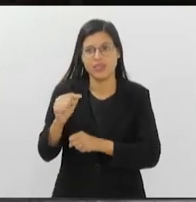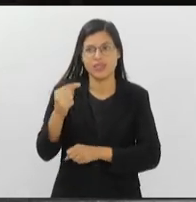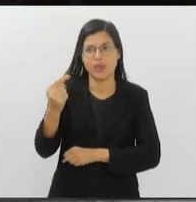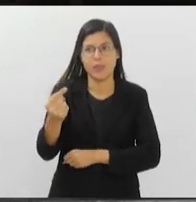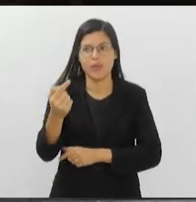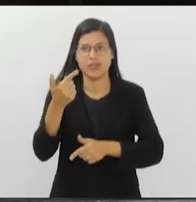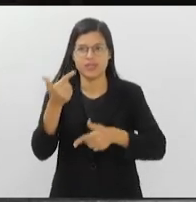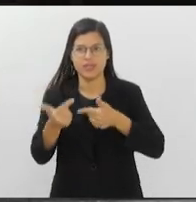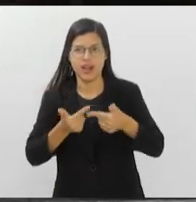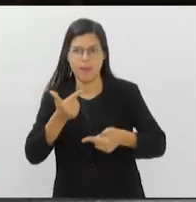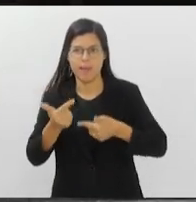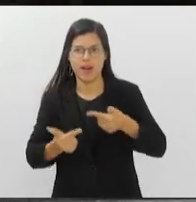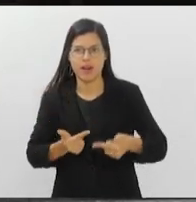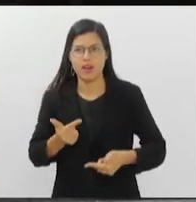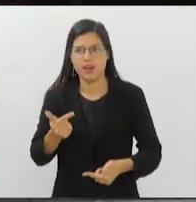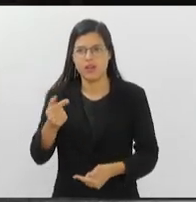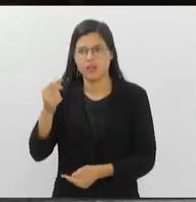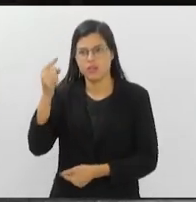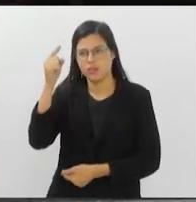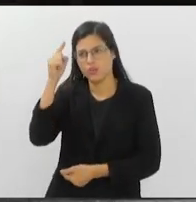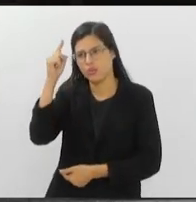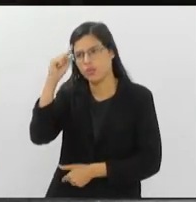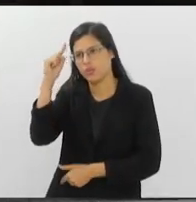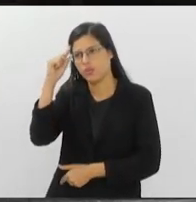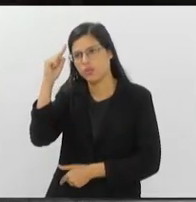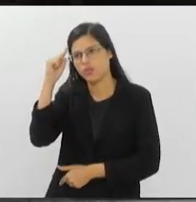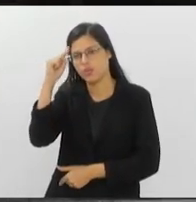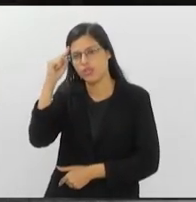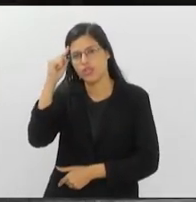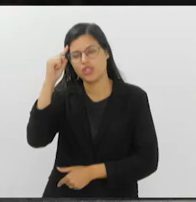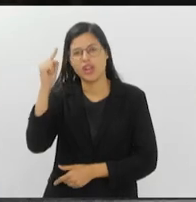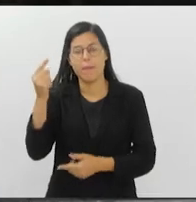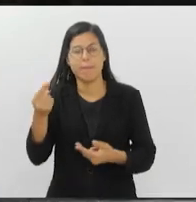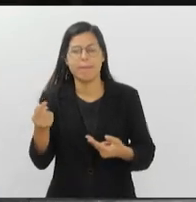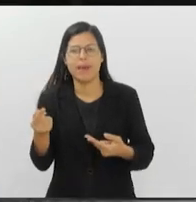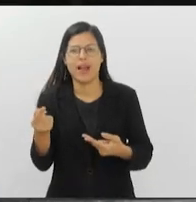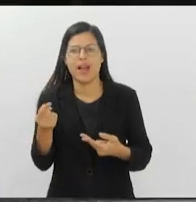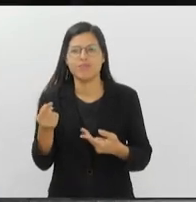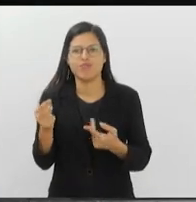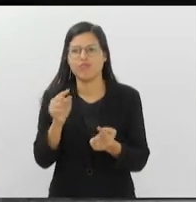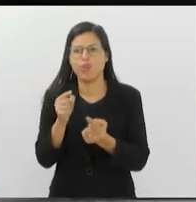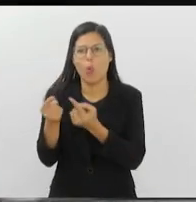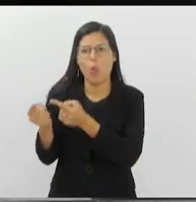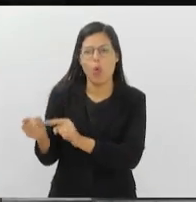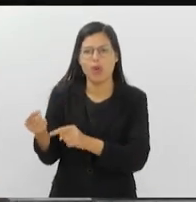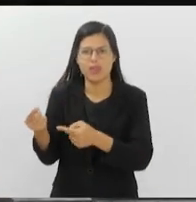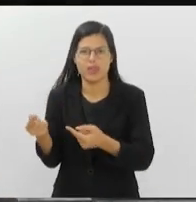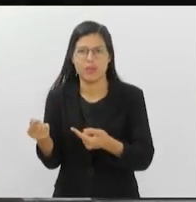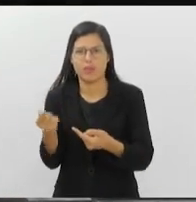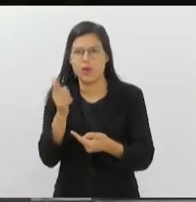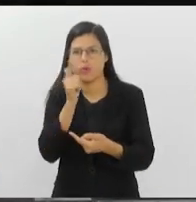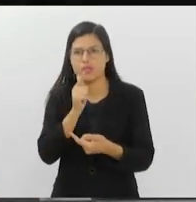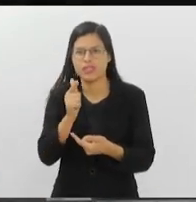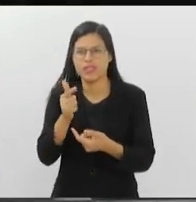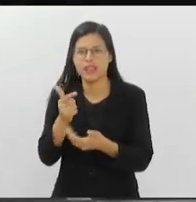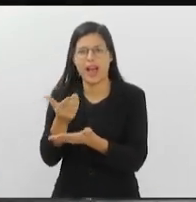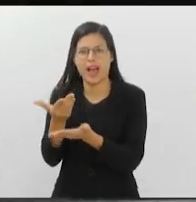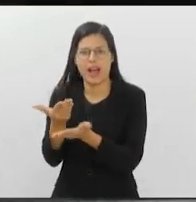estaria trabalhando diariamente para fechar lugares como aquele. Então, estar aqui, assim, para mim, é uma honra muito grande. Eu